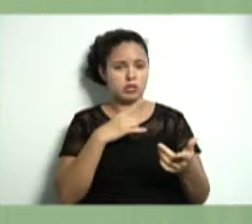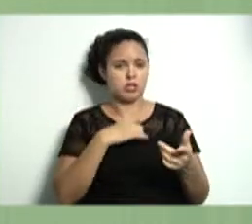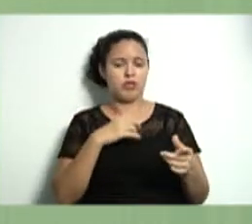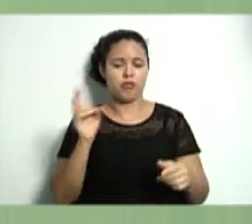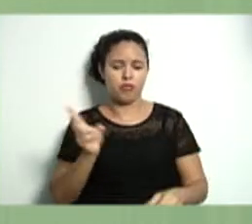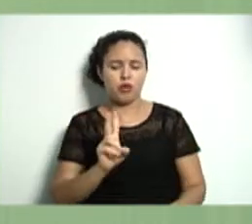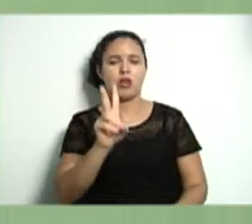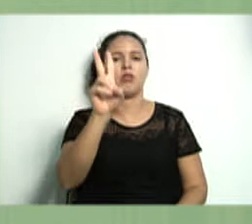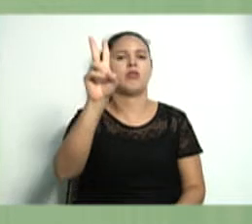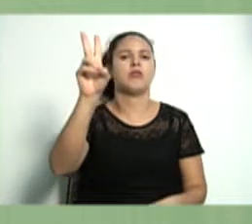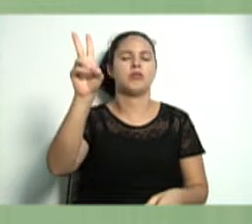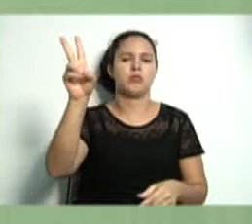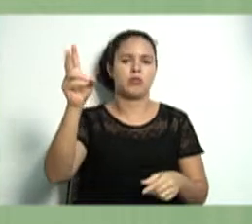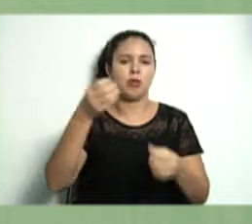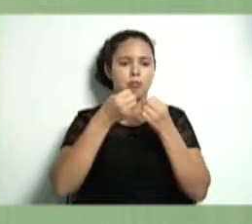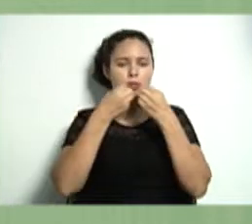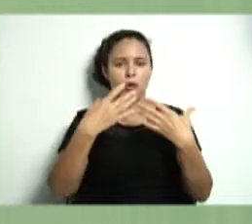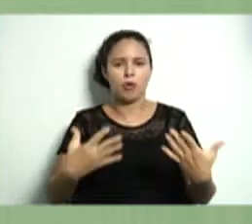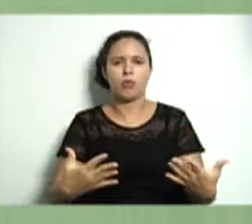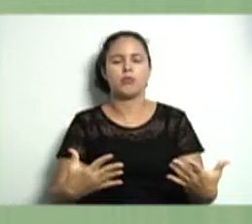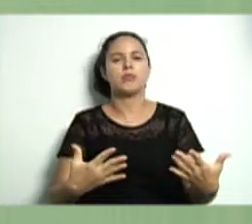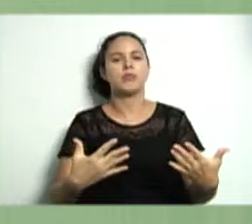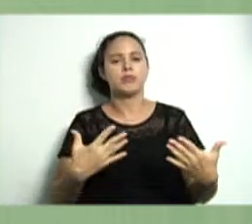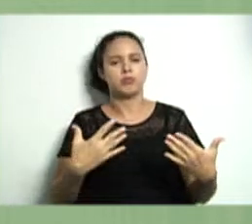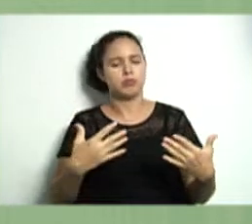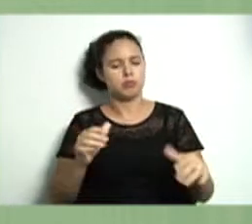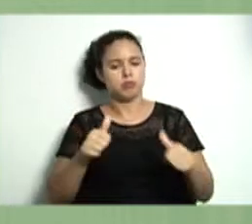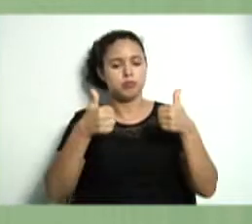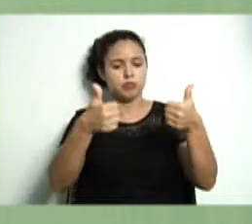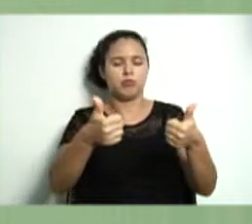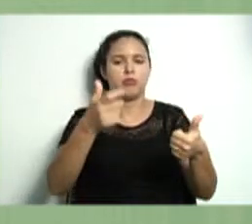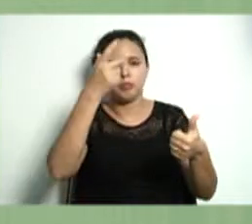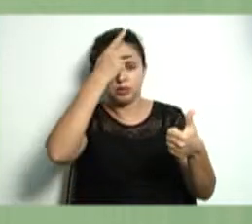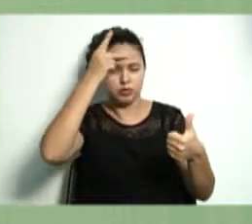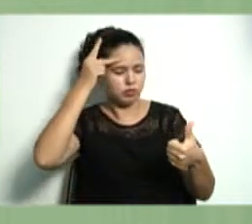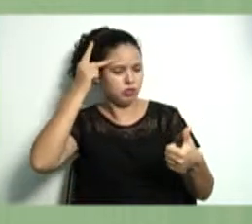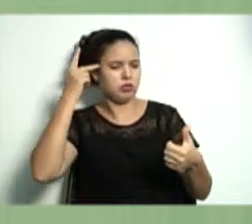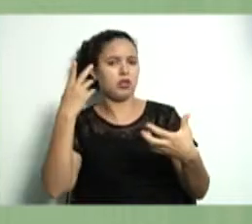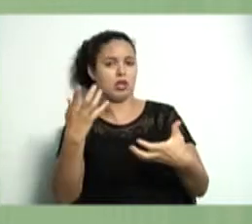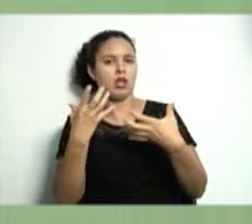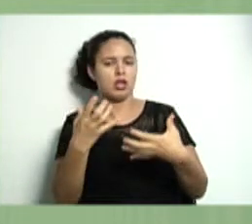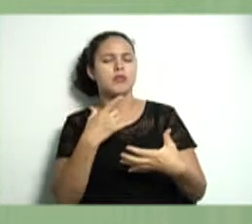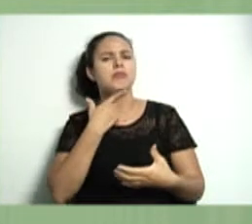então, passou a ser algo bom, a ser algo desejável,